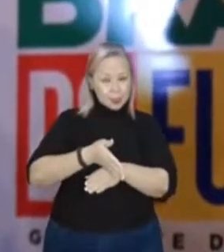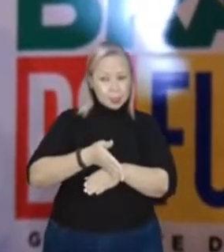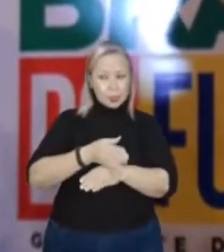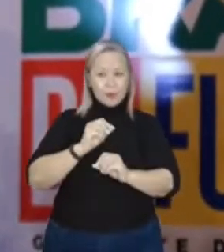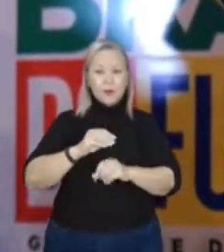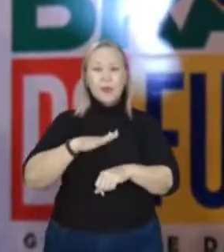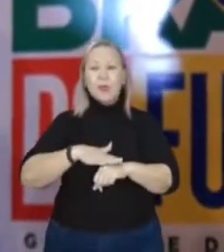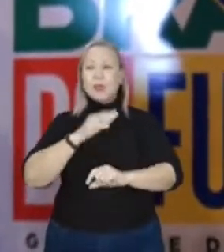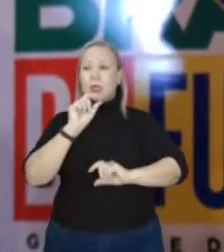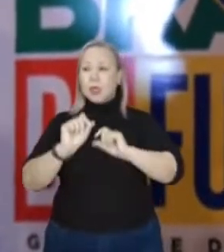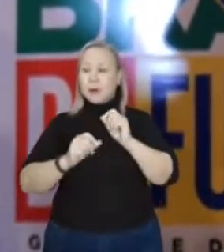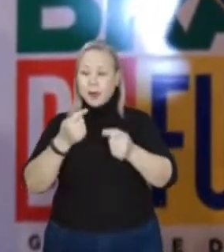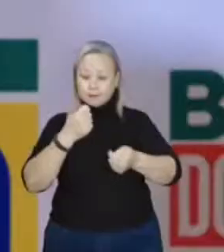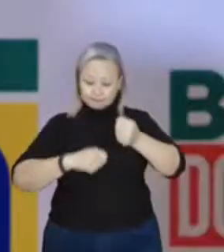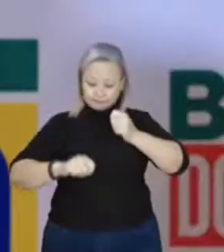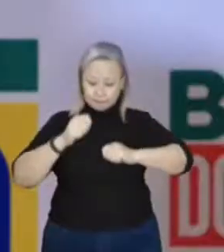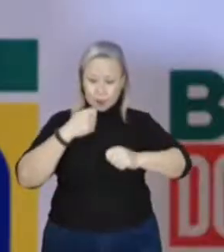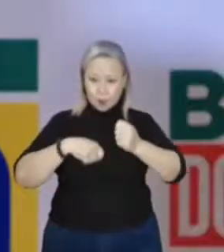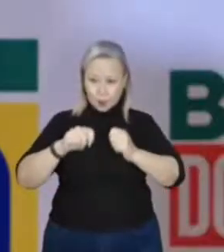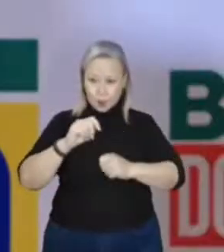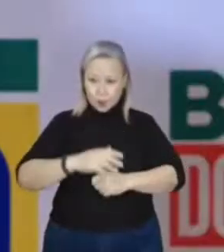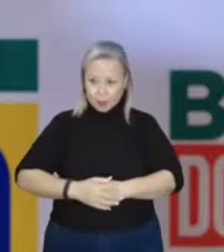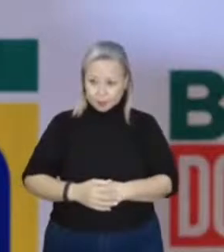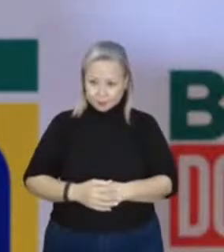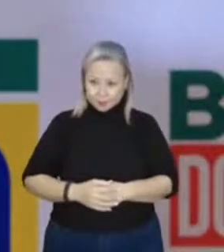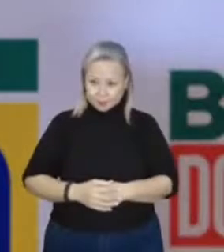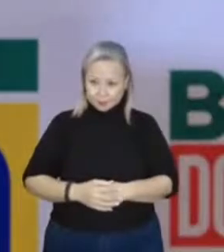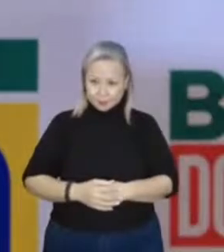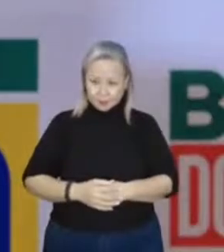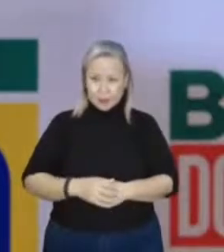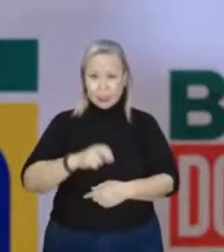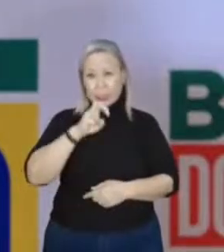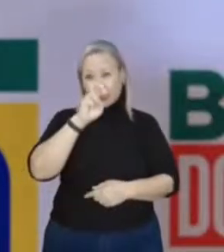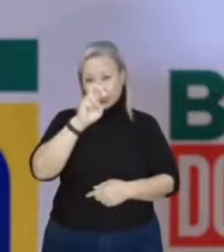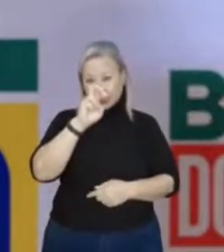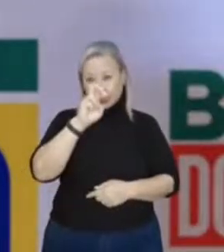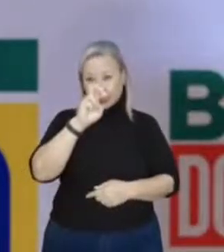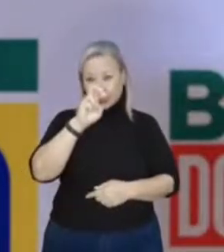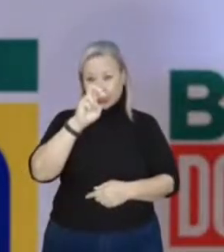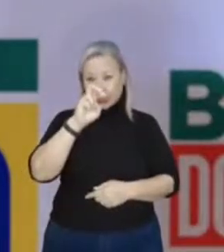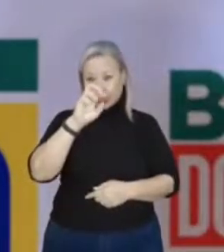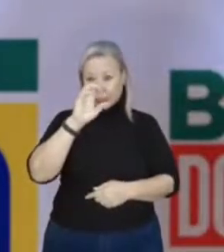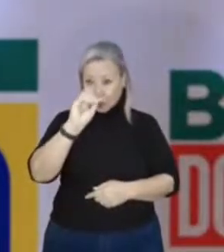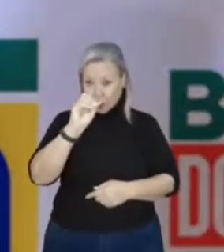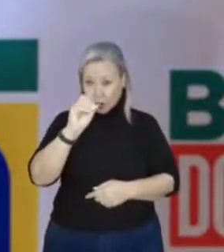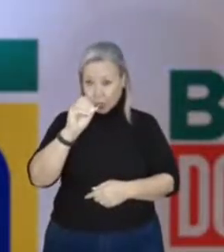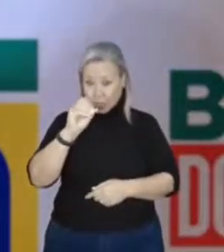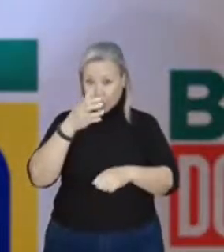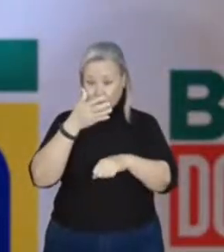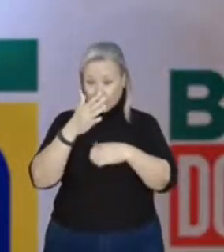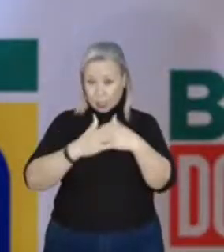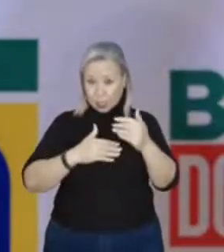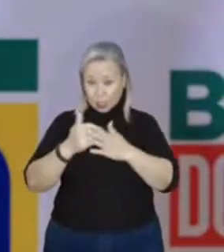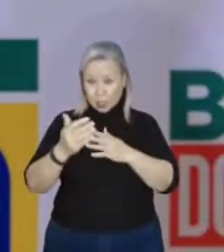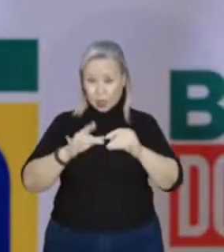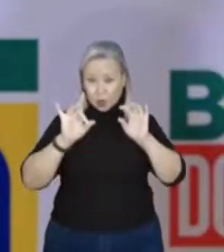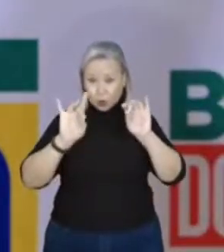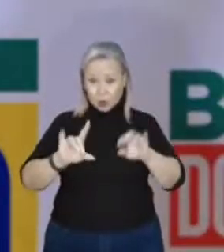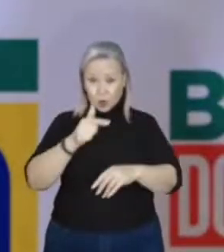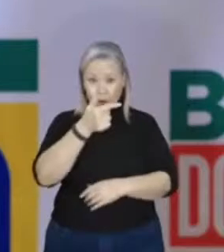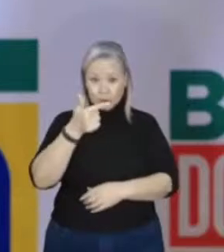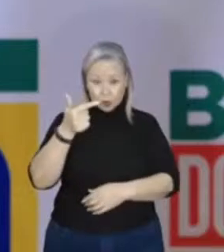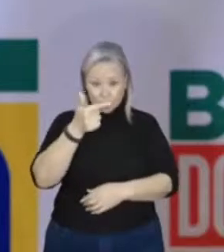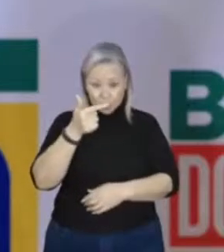mais econômica. De 50 cargos, apenas 22 foram